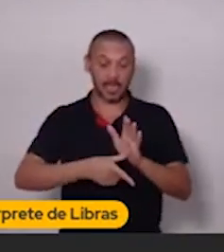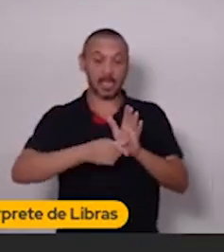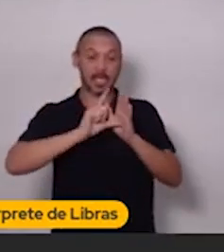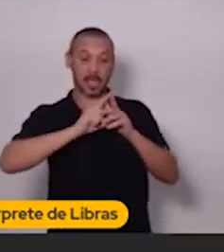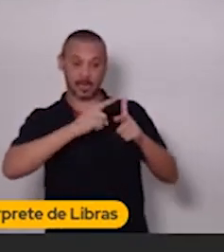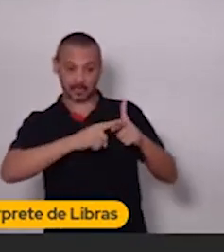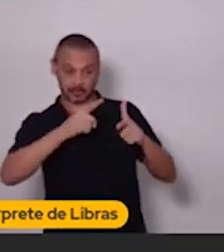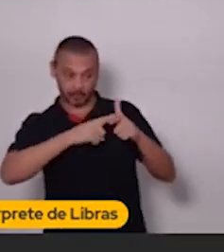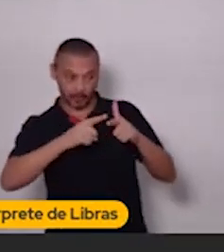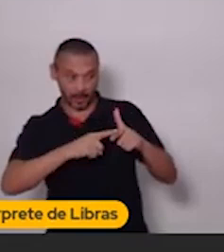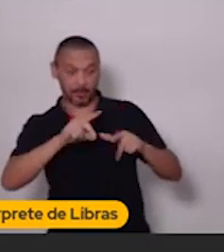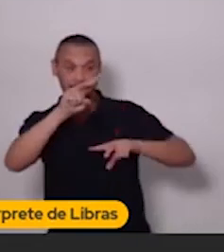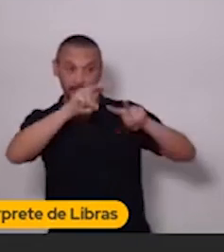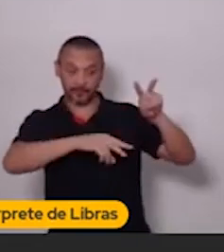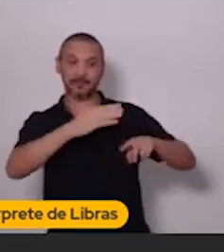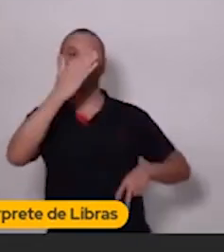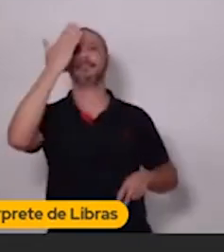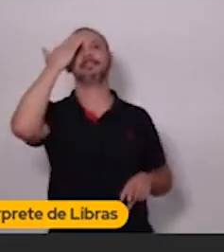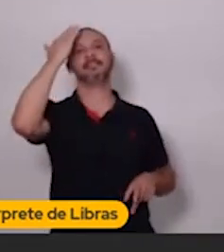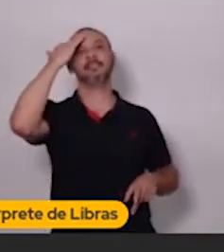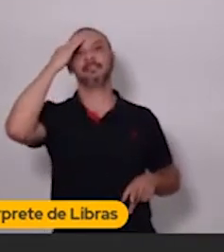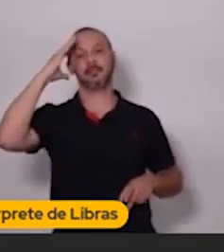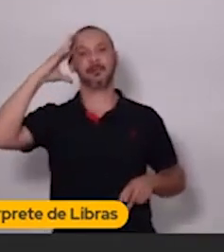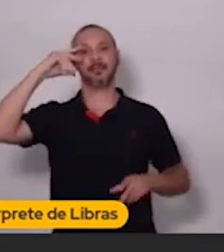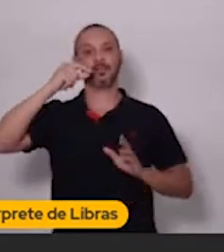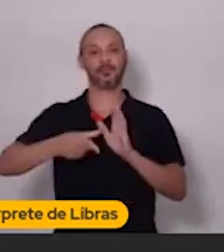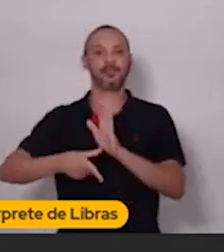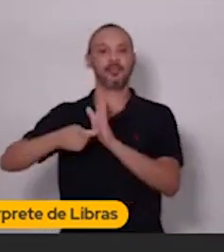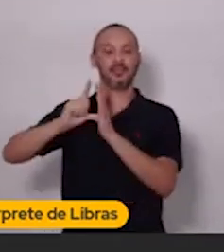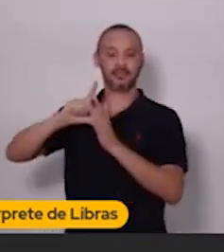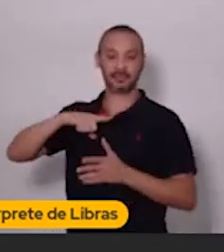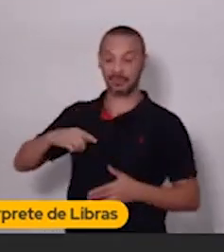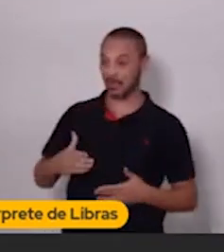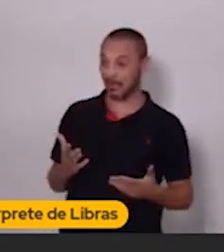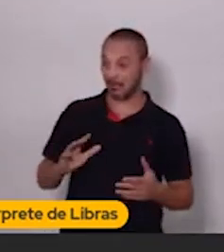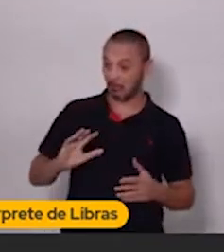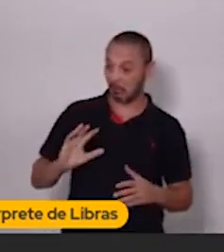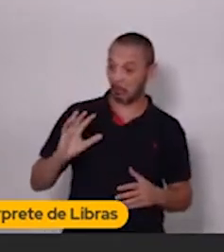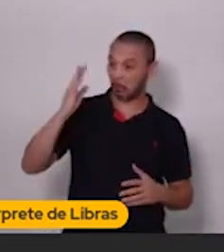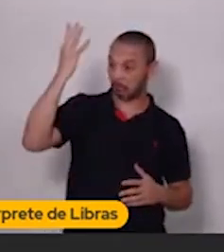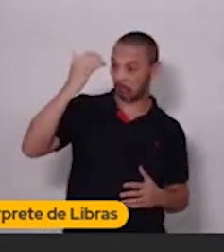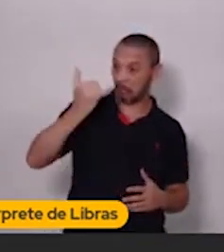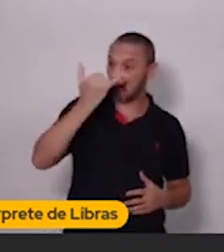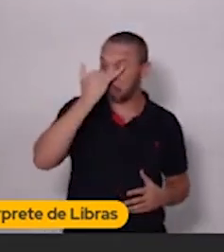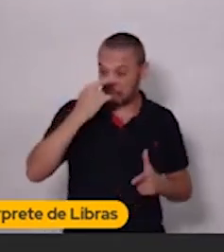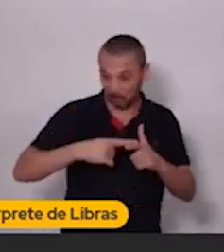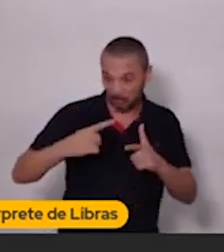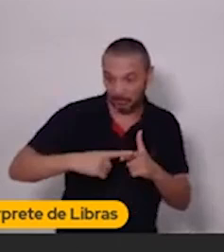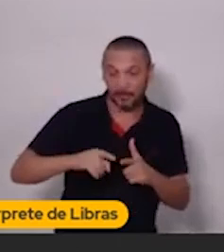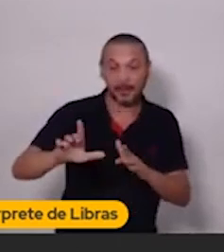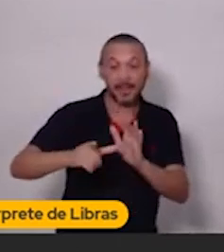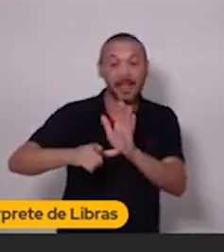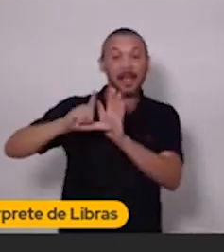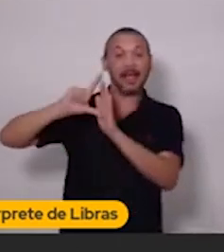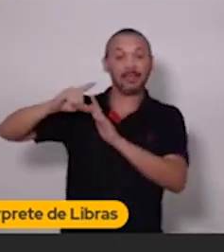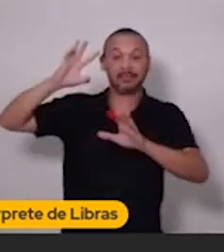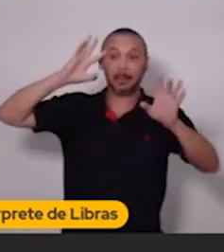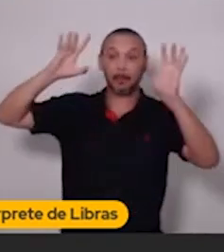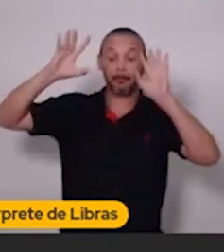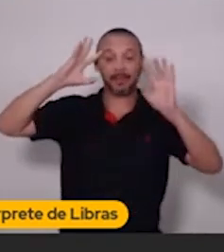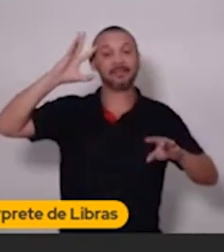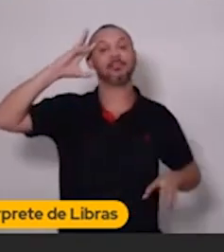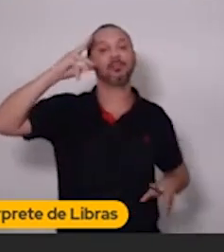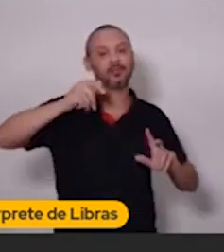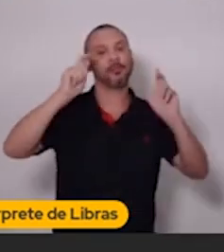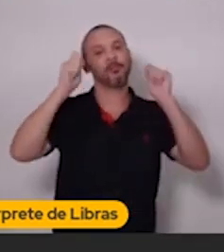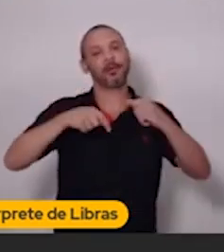acontecerem. Então, mesmo que você não saiba se algum problema vai acontecer, é bom que você já tenha as soluções prontas